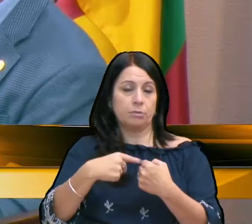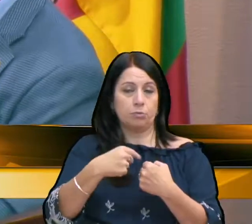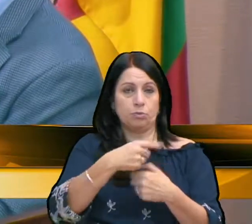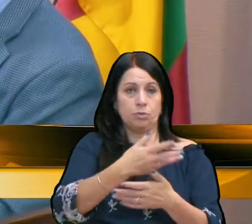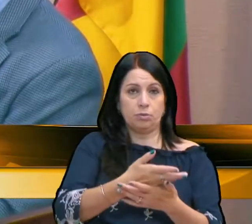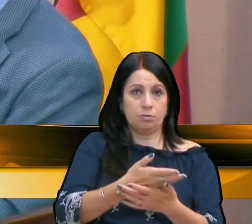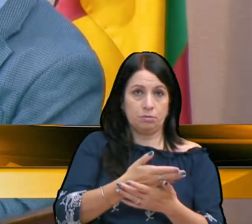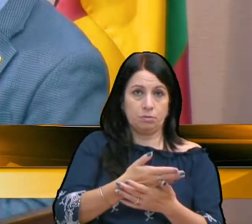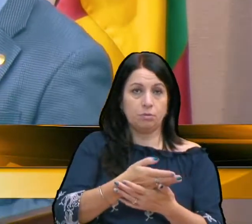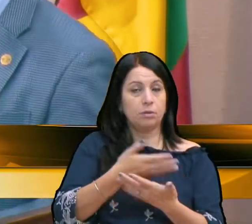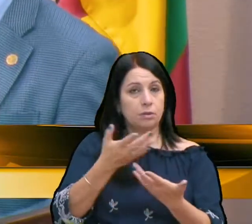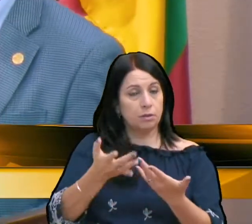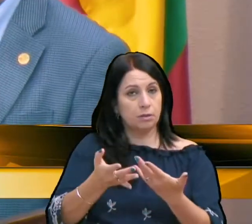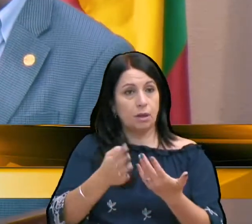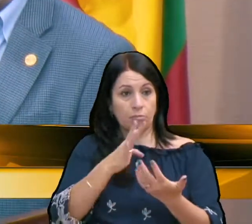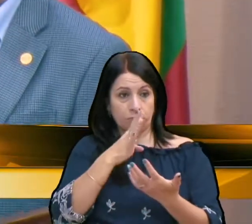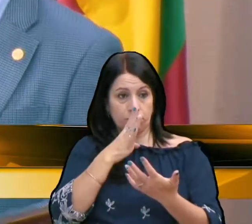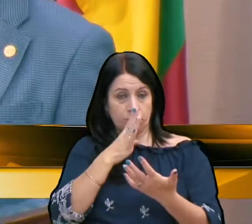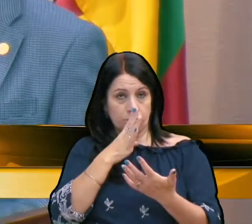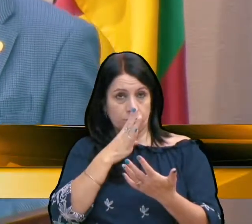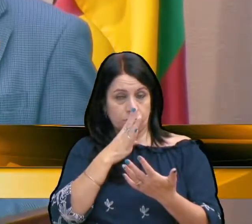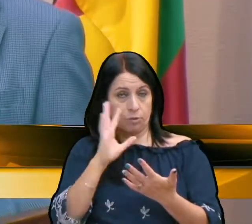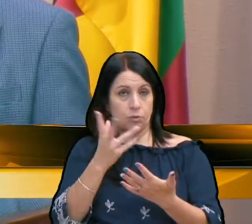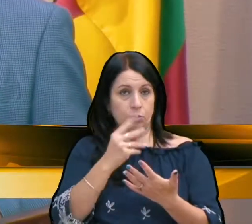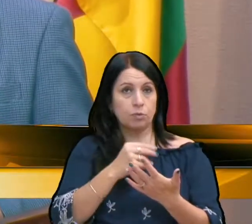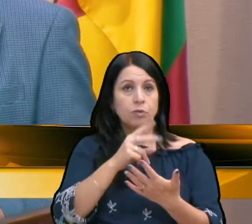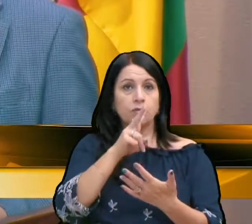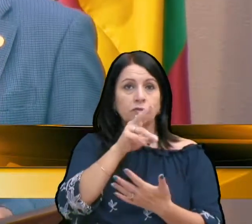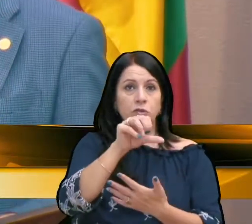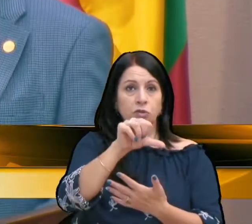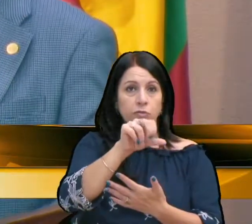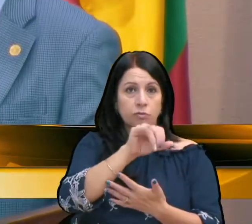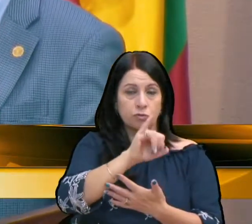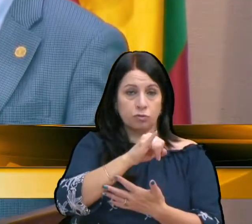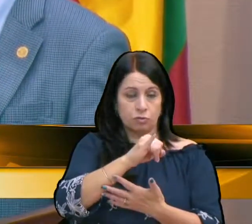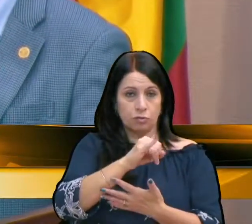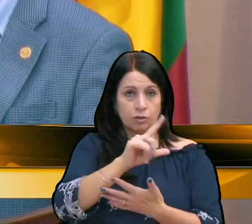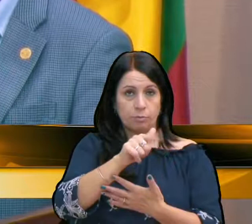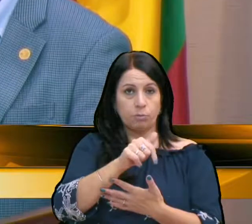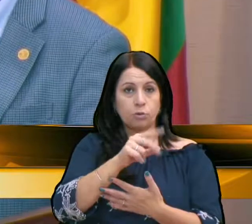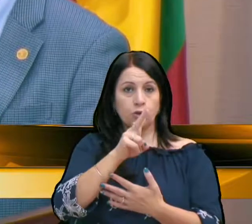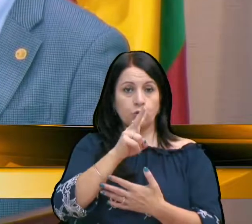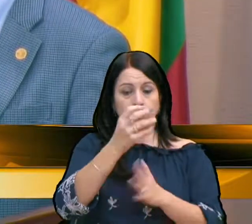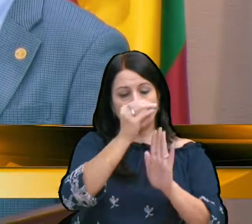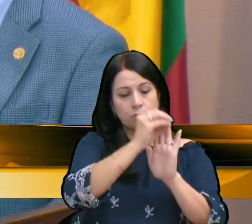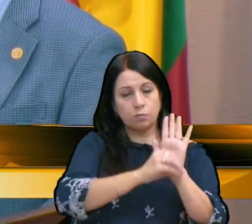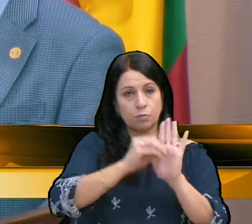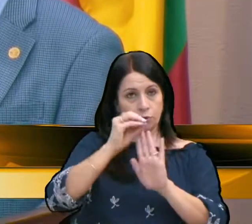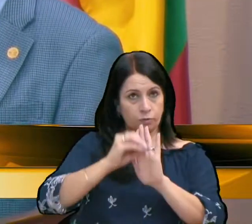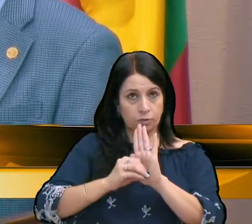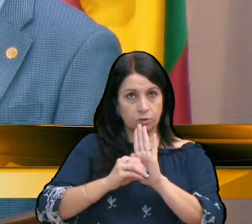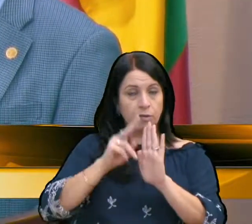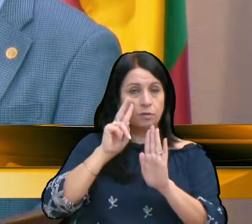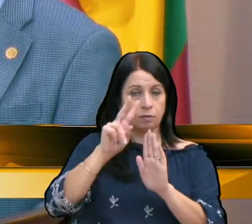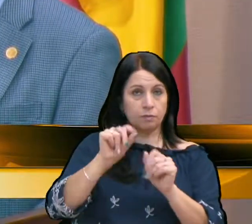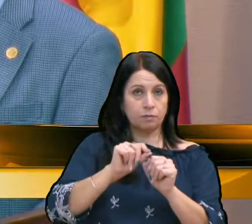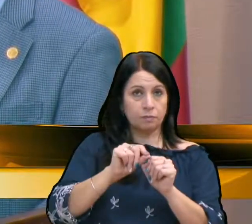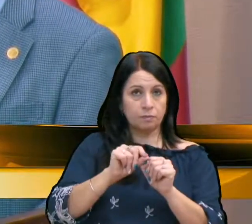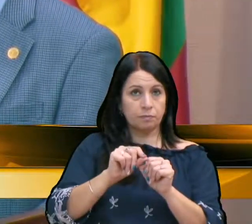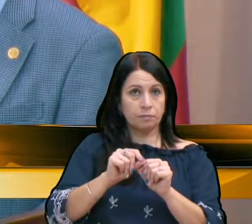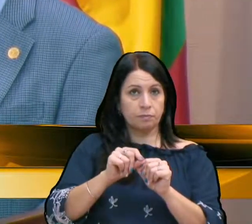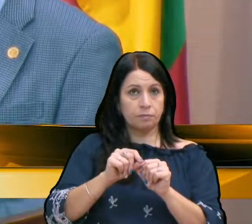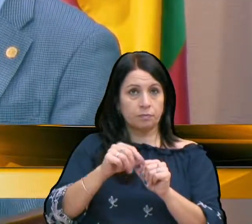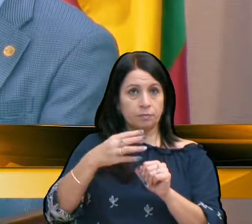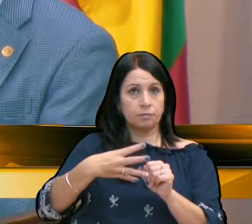Então, e pasmem, senhoras e senhores, no dia 29 de janeiro vem, depois de 2 ofícios feitos pela